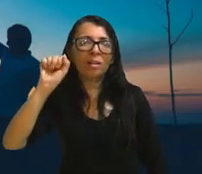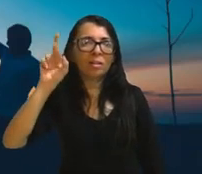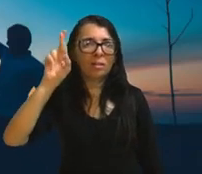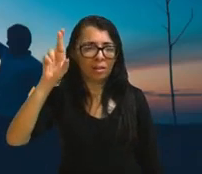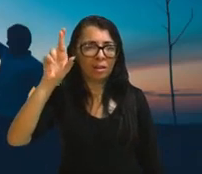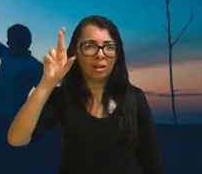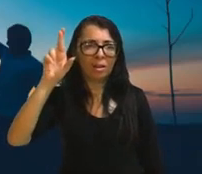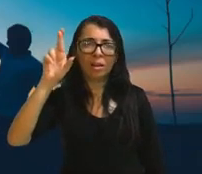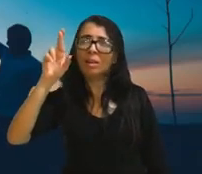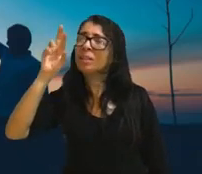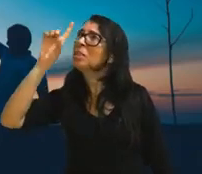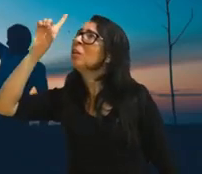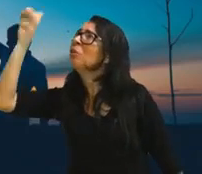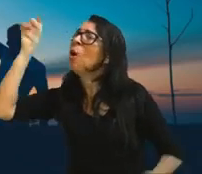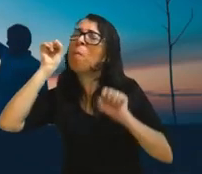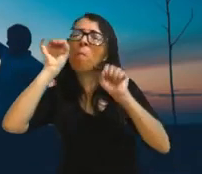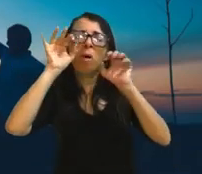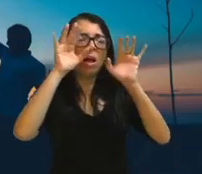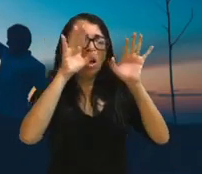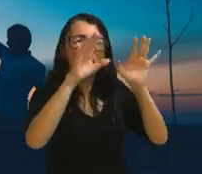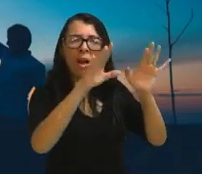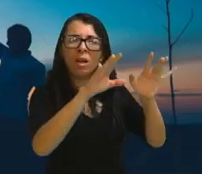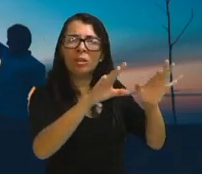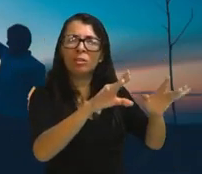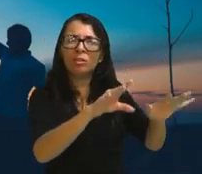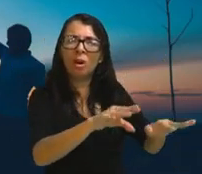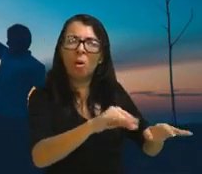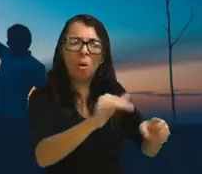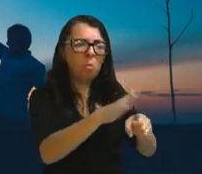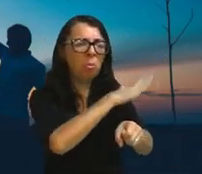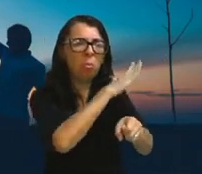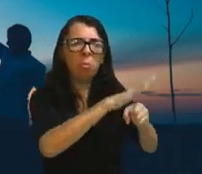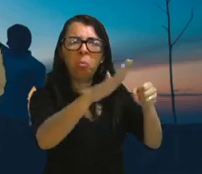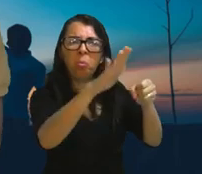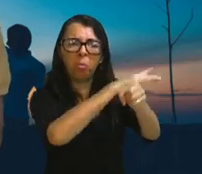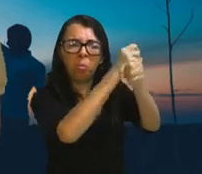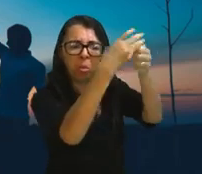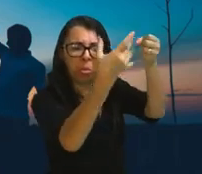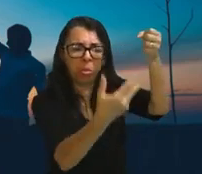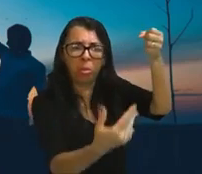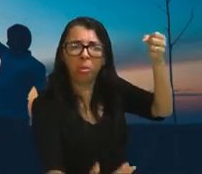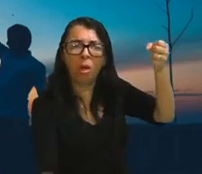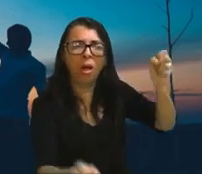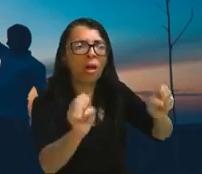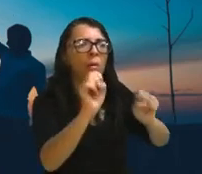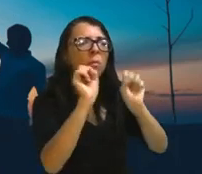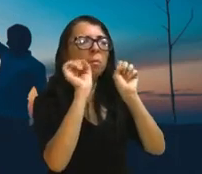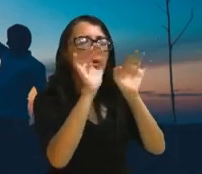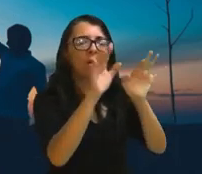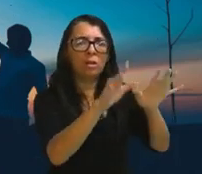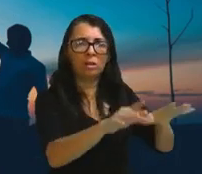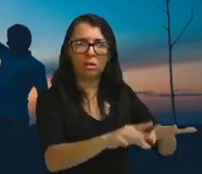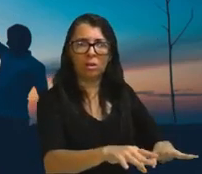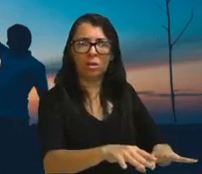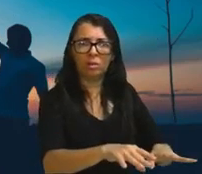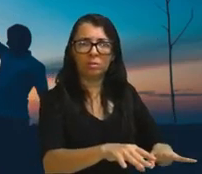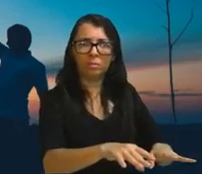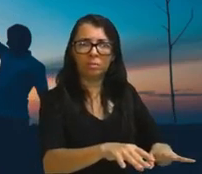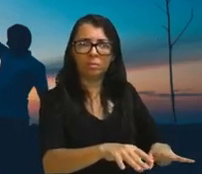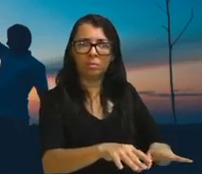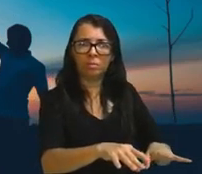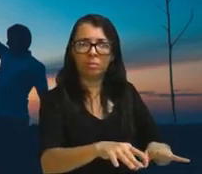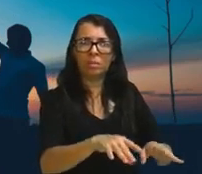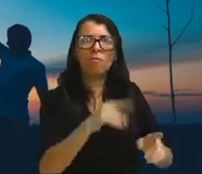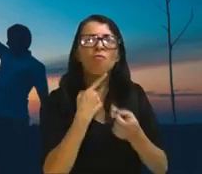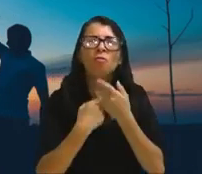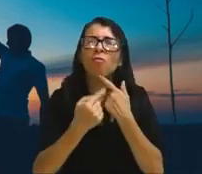filhos sejam filhos abençoados. Que nossos filhos sejam filhos cuidados, não